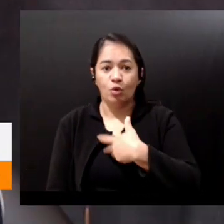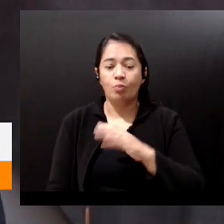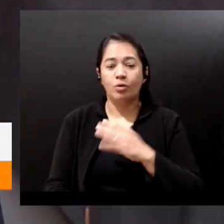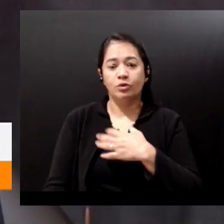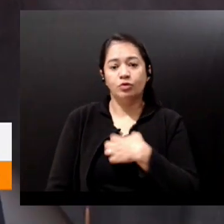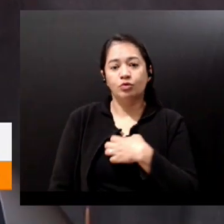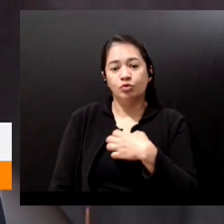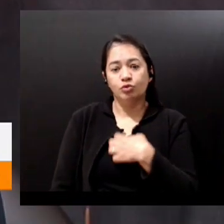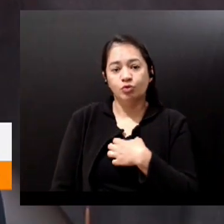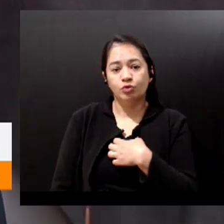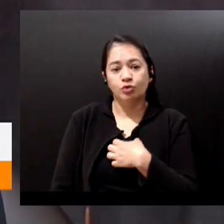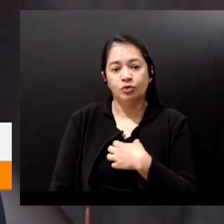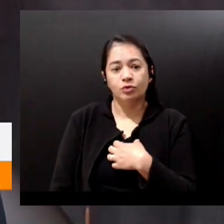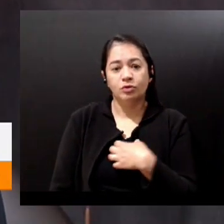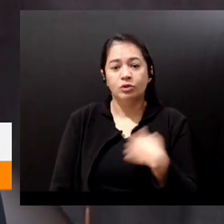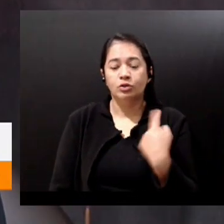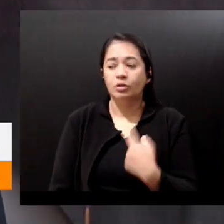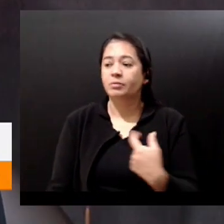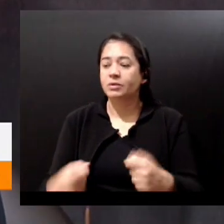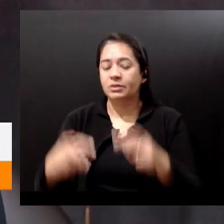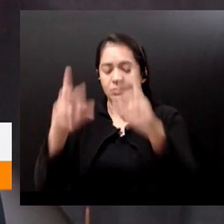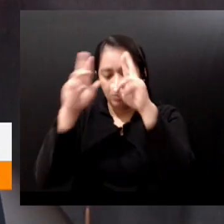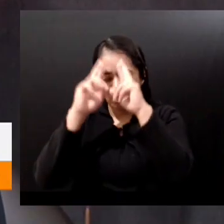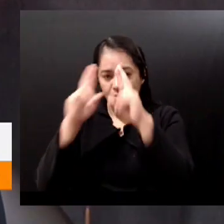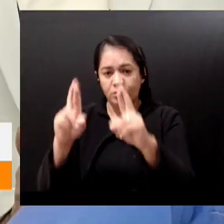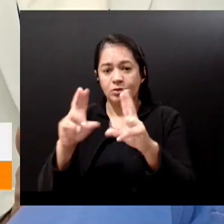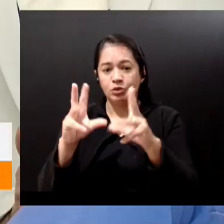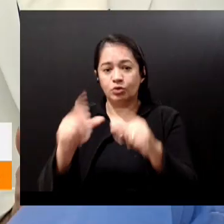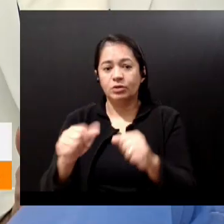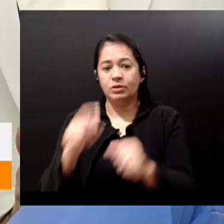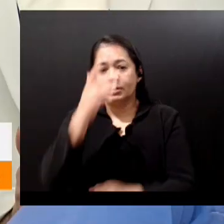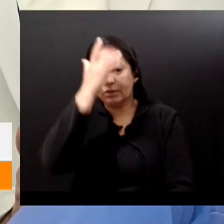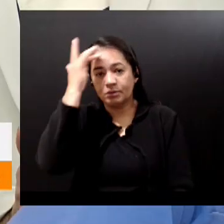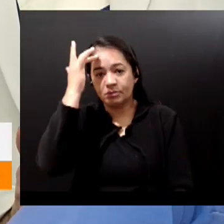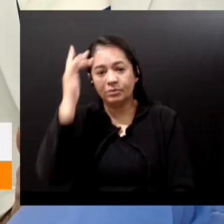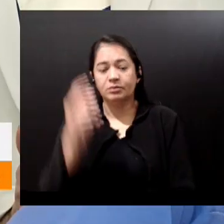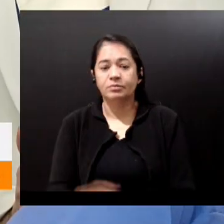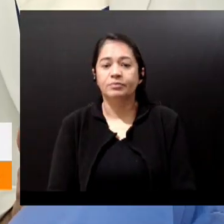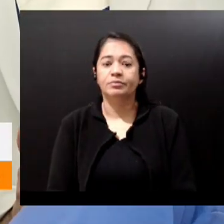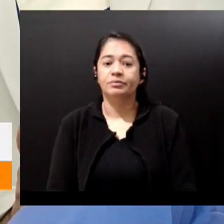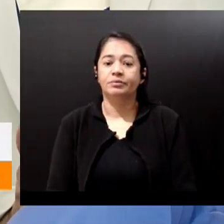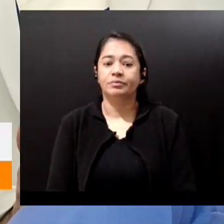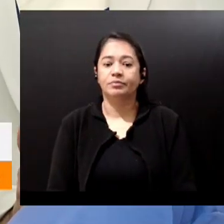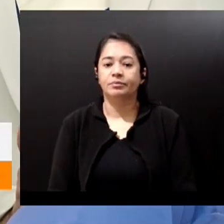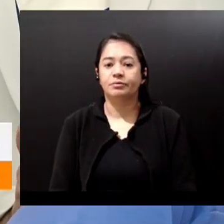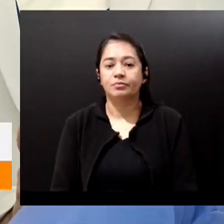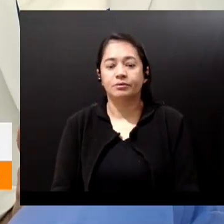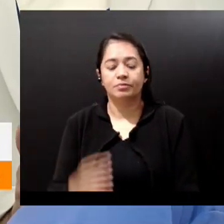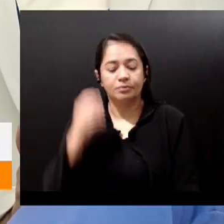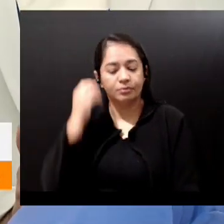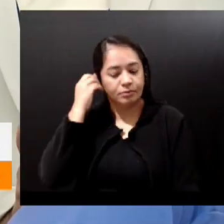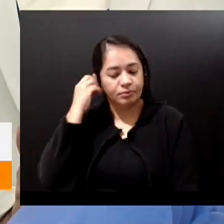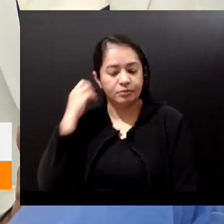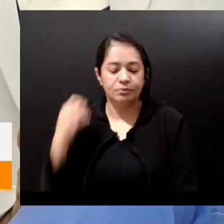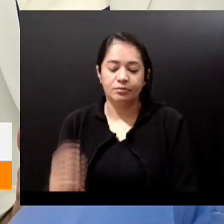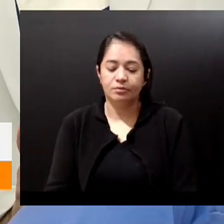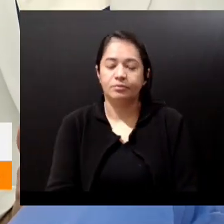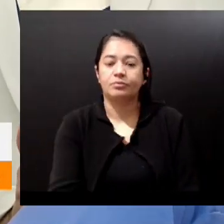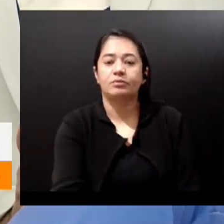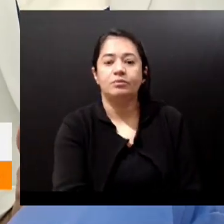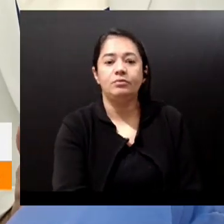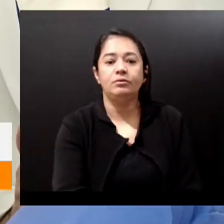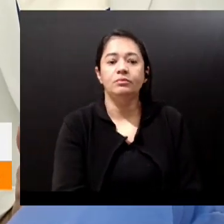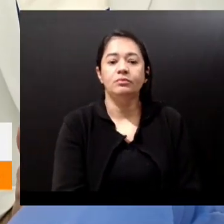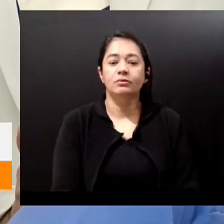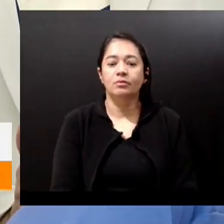forma, e a gente tem que respeitar todas essas pessoas igualmente. Muito bem, Samara. Ô Lucas, né, a psicologia fala o